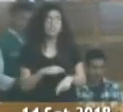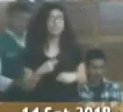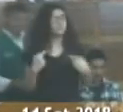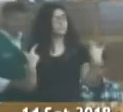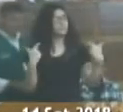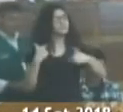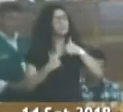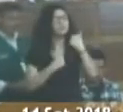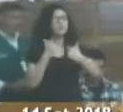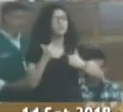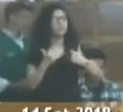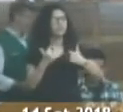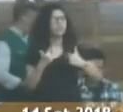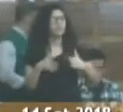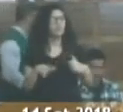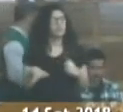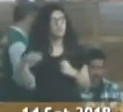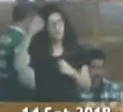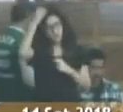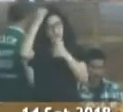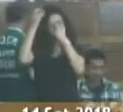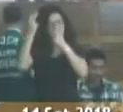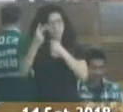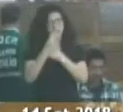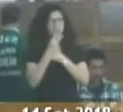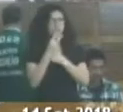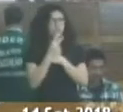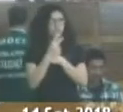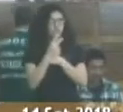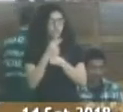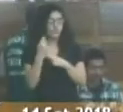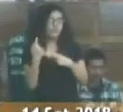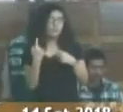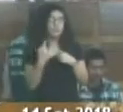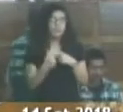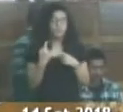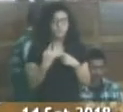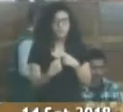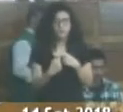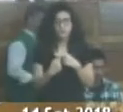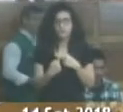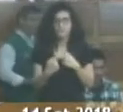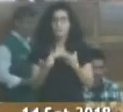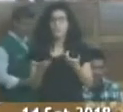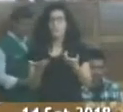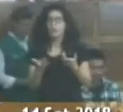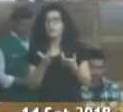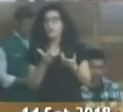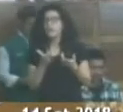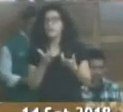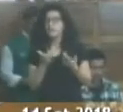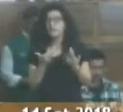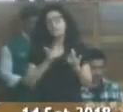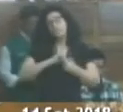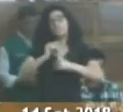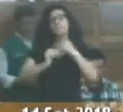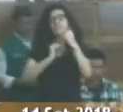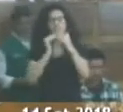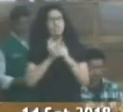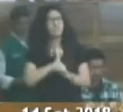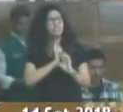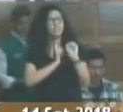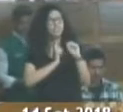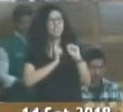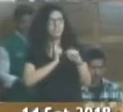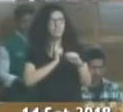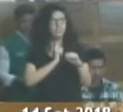briga para que Angra dos Reis seja protegida. Por quê? Ah, mas tem que ter desenvolvimento? Tem. Lógico